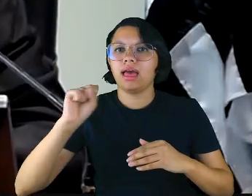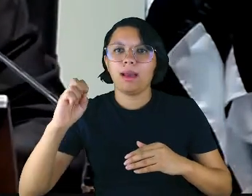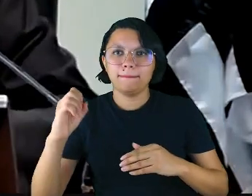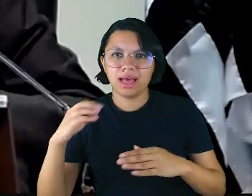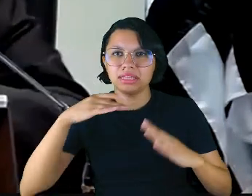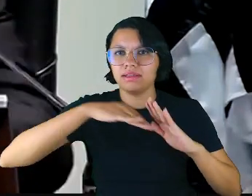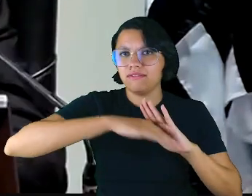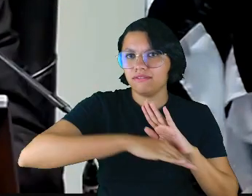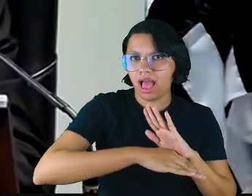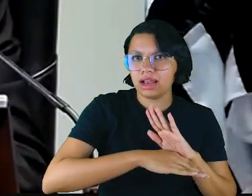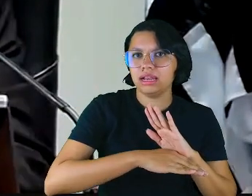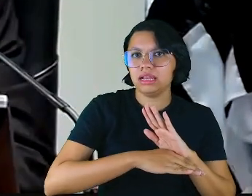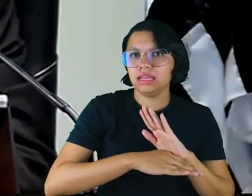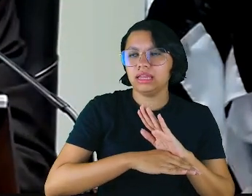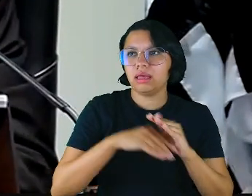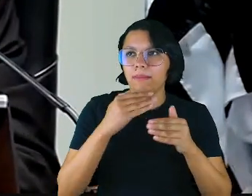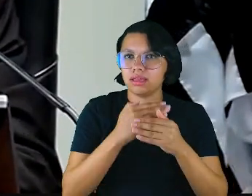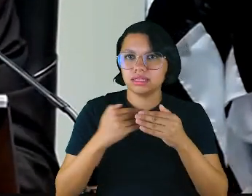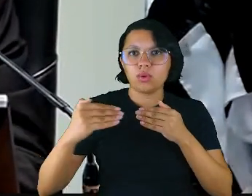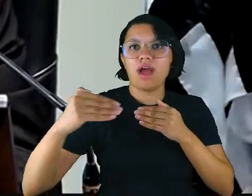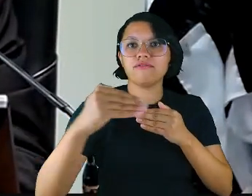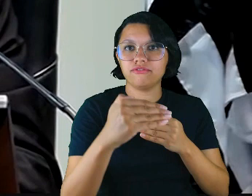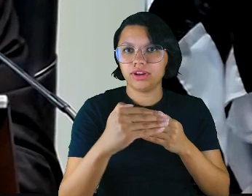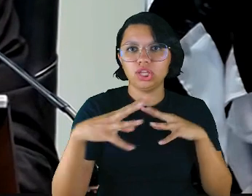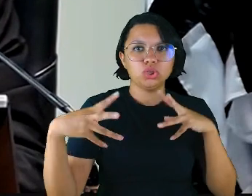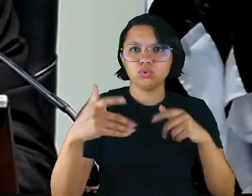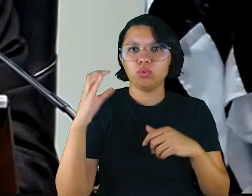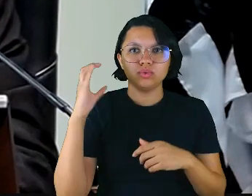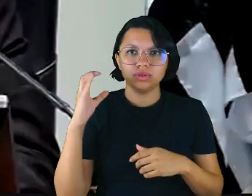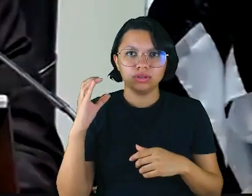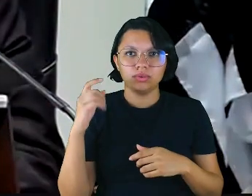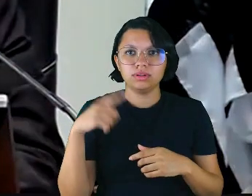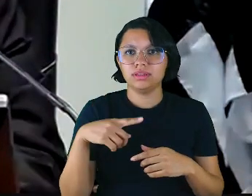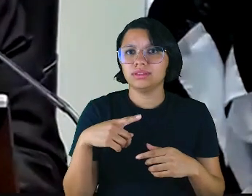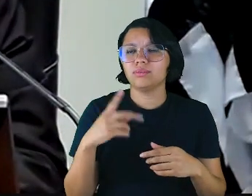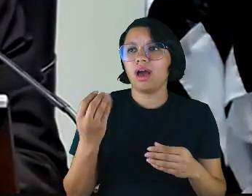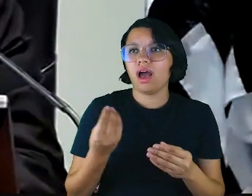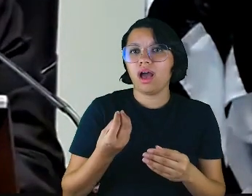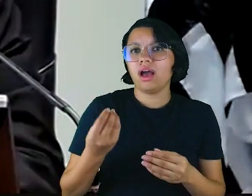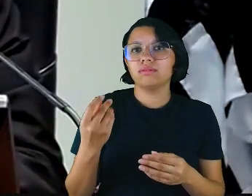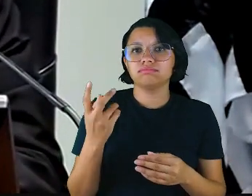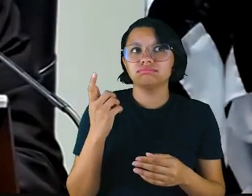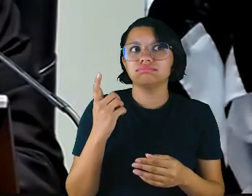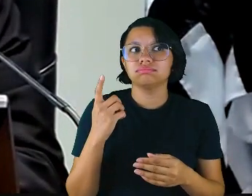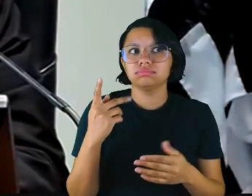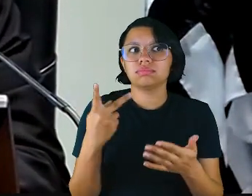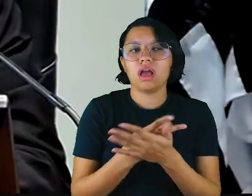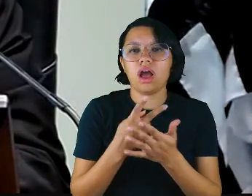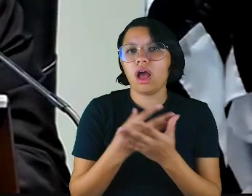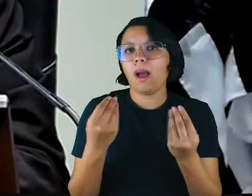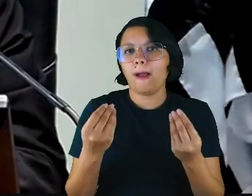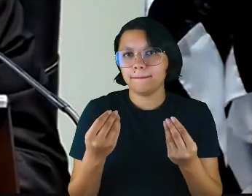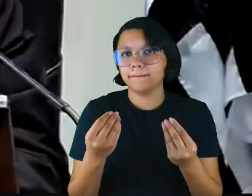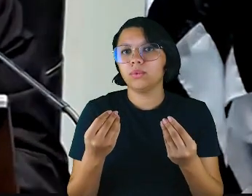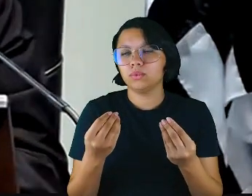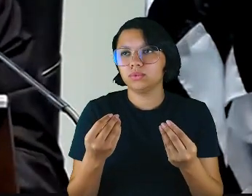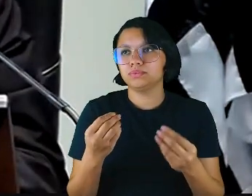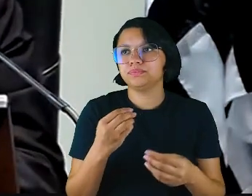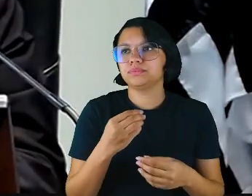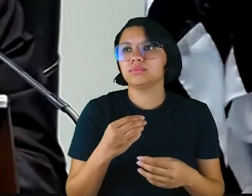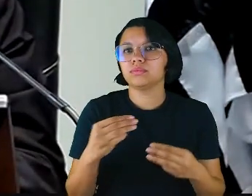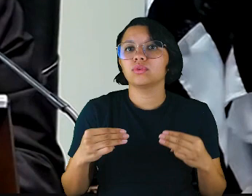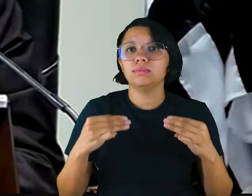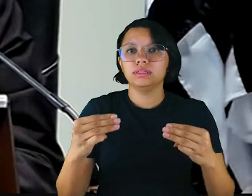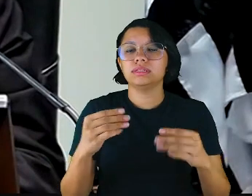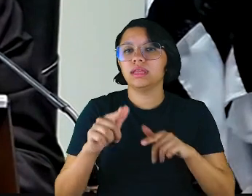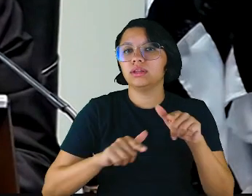tio, passando à frente dos outros credores. Esse é um exemplo corriqueiro na nossa área. O Ministério Público do Trabalho ele tem uma